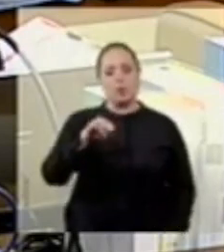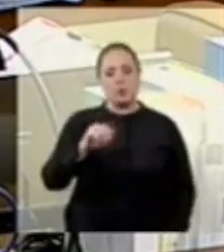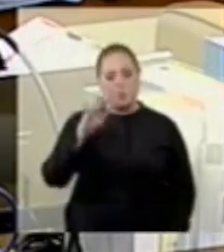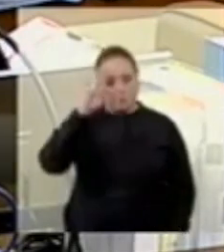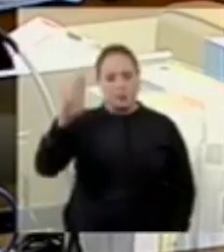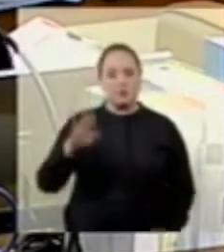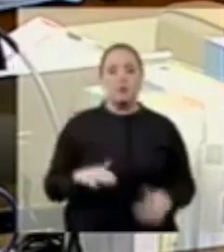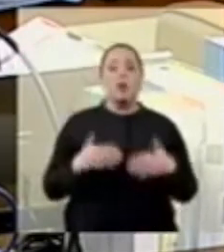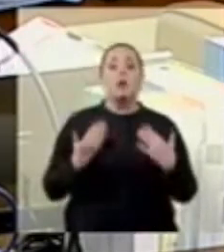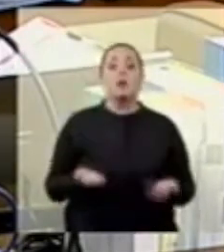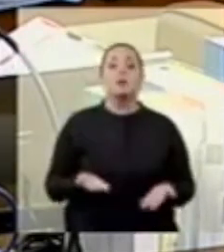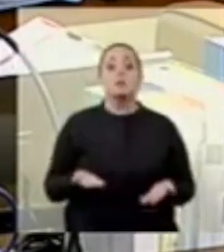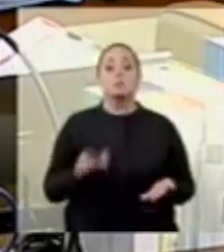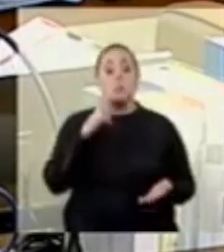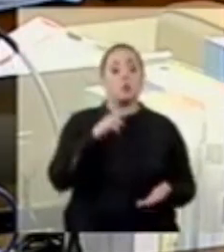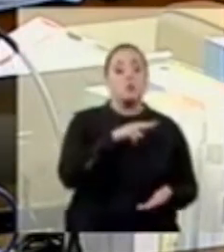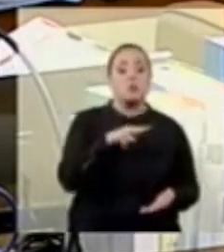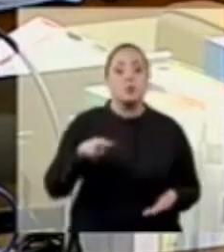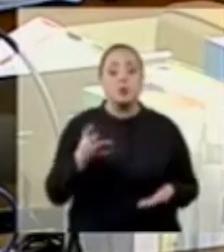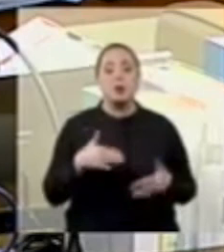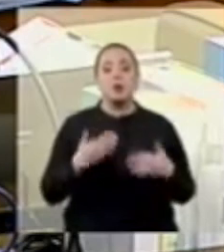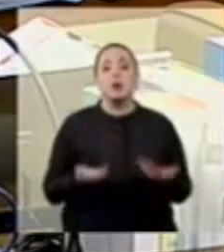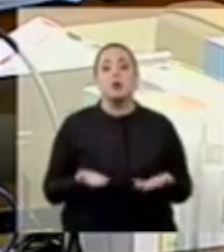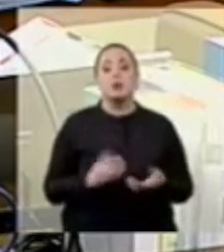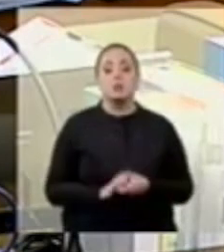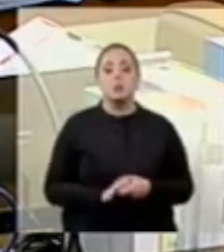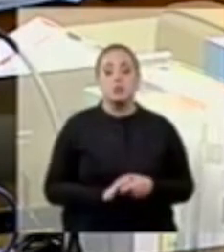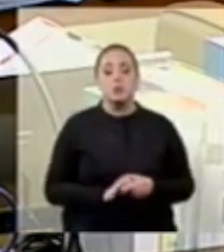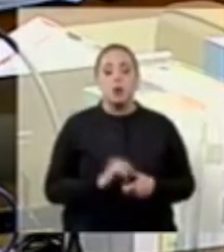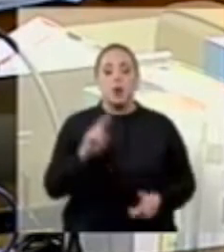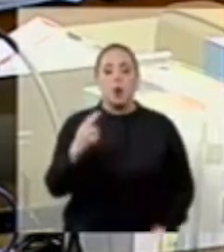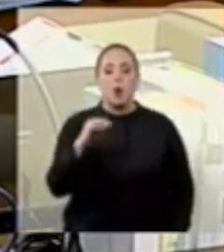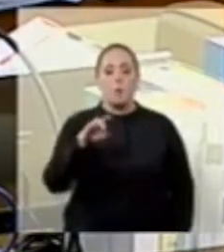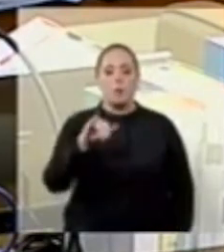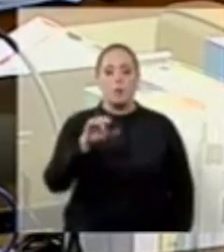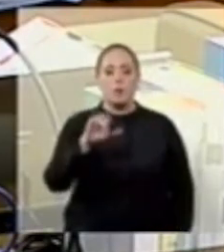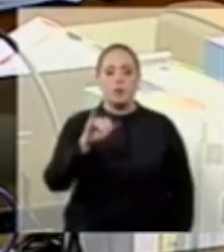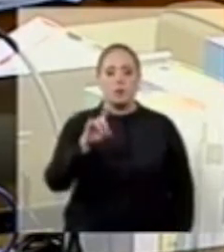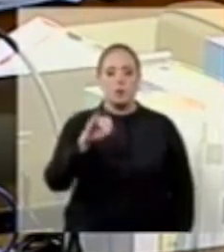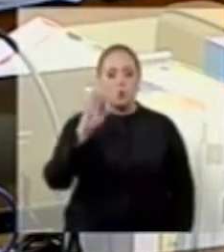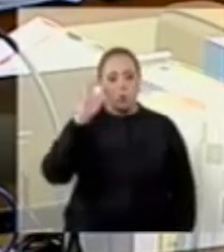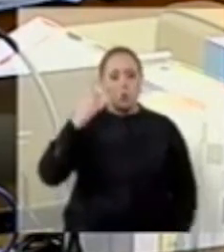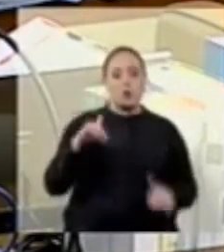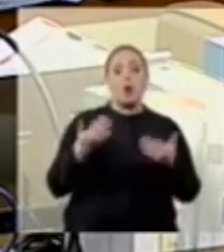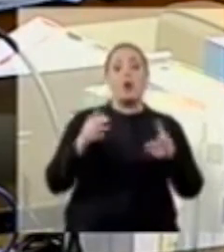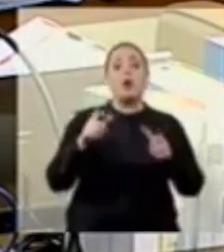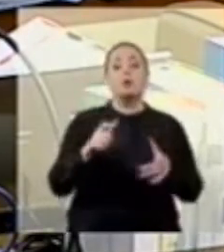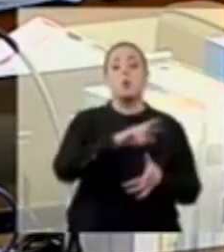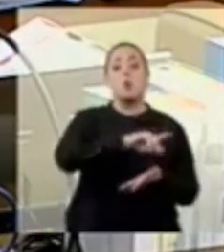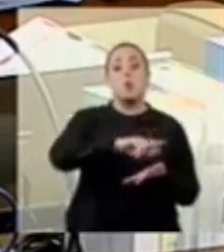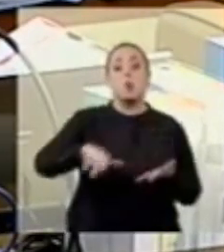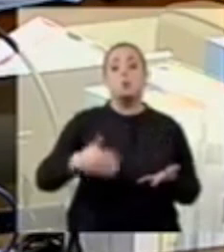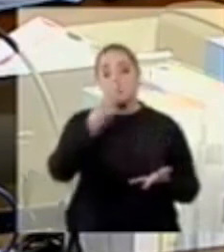a descoberta destes homicídios chora procuradoria geral da república